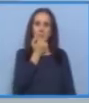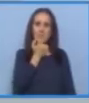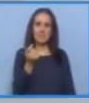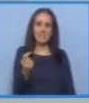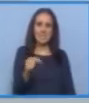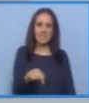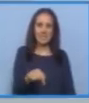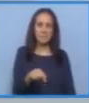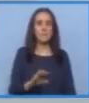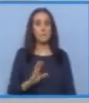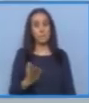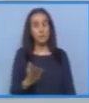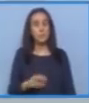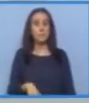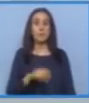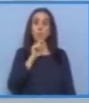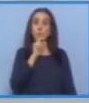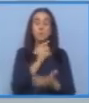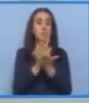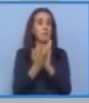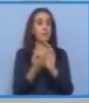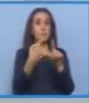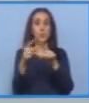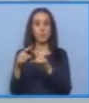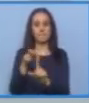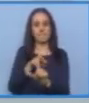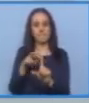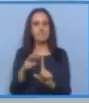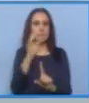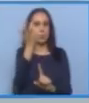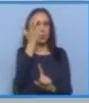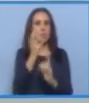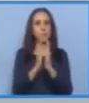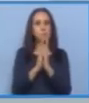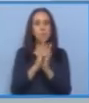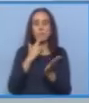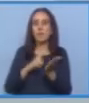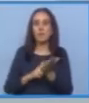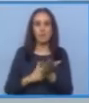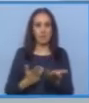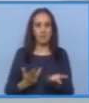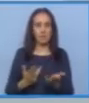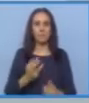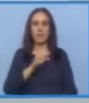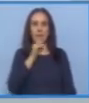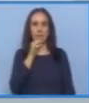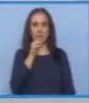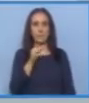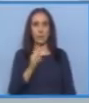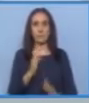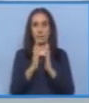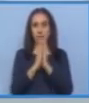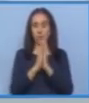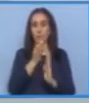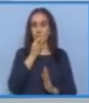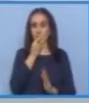Há tantas formas diferentes possíveis de abordar uma cultura, uma religião, uma realidade. Normalmente, quando falamos das religiões, e